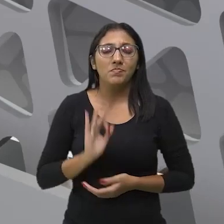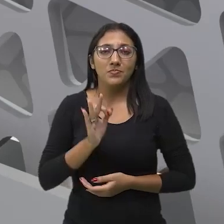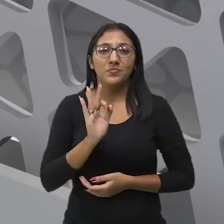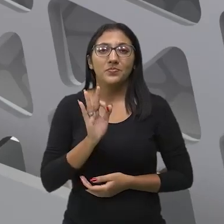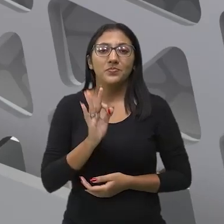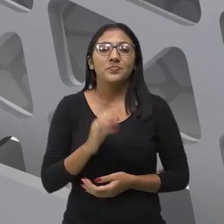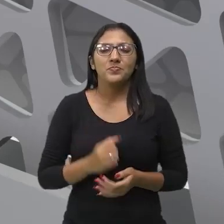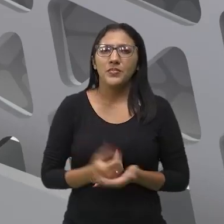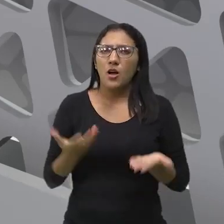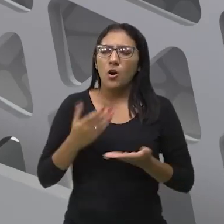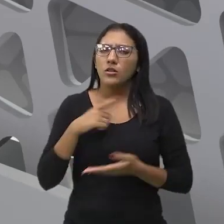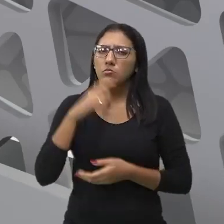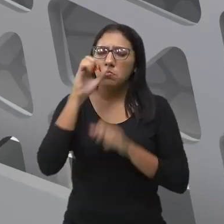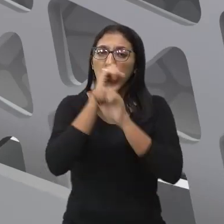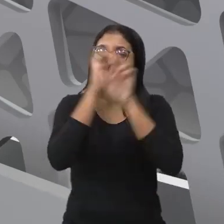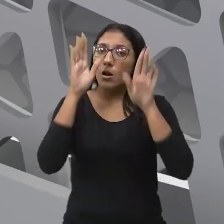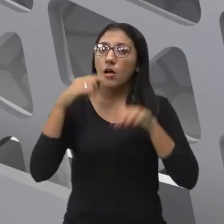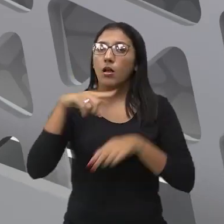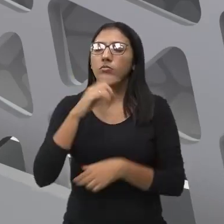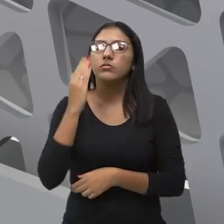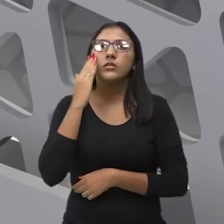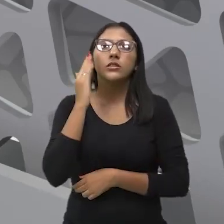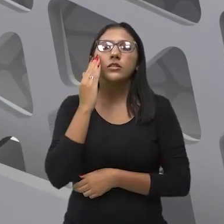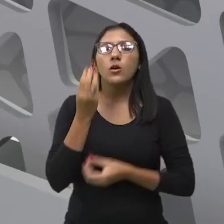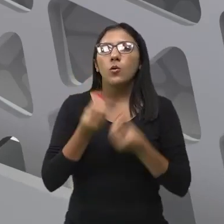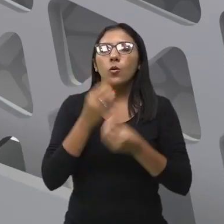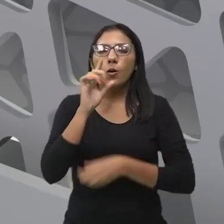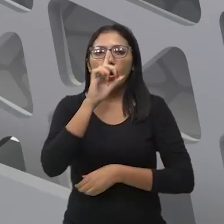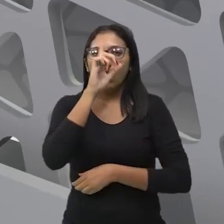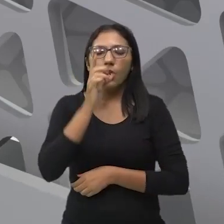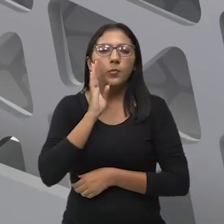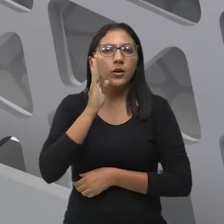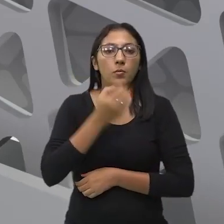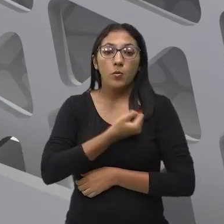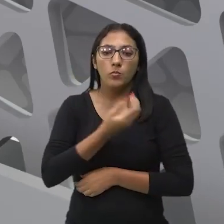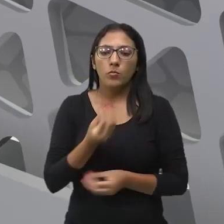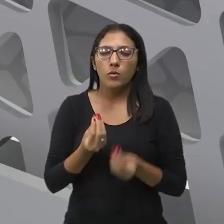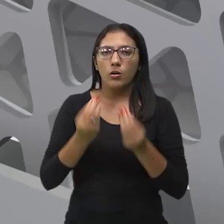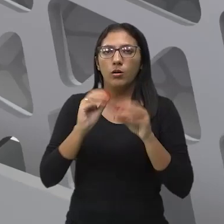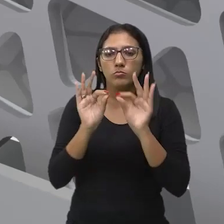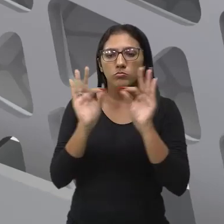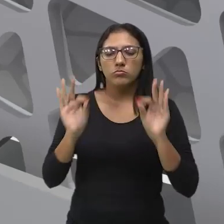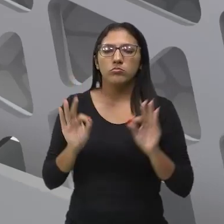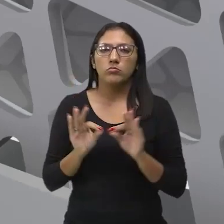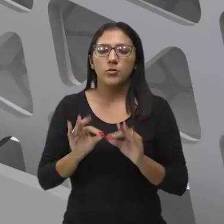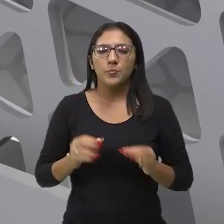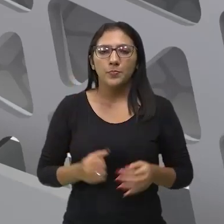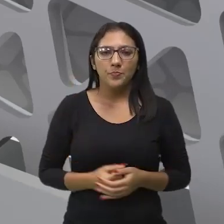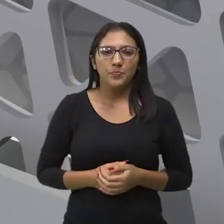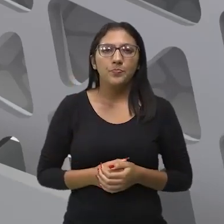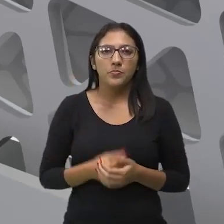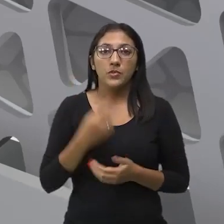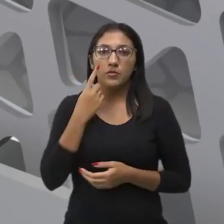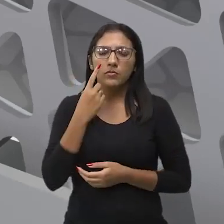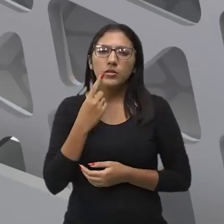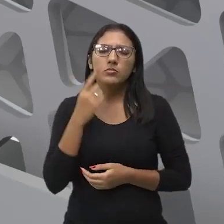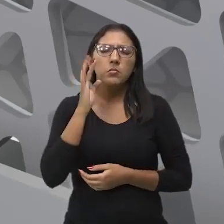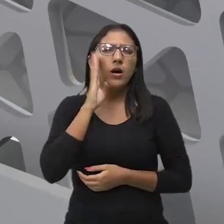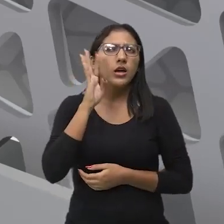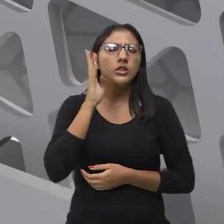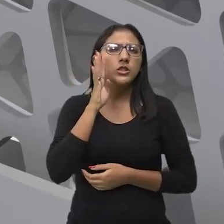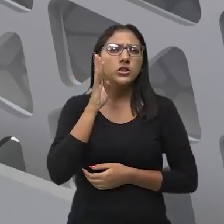Como tem no nosso vídeo, imagina uma corda ali, né, em volta da circunferência, e quando a gente estica essa corda, é